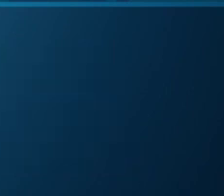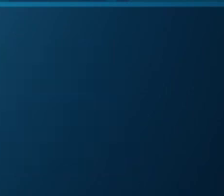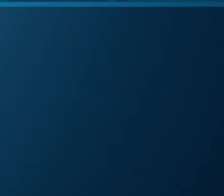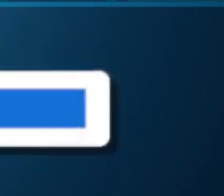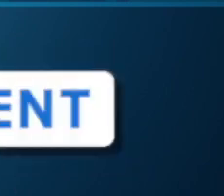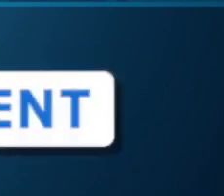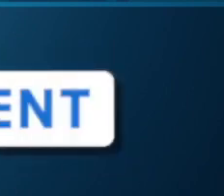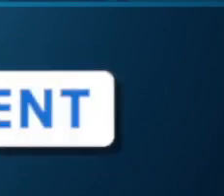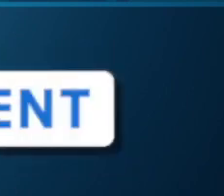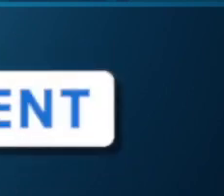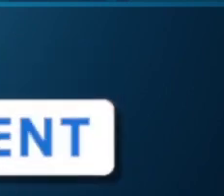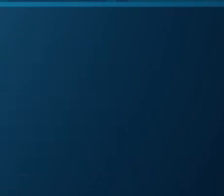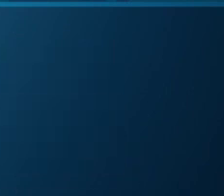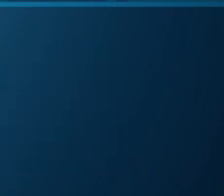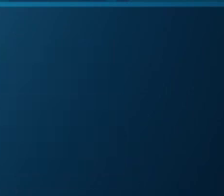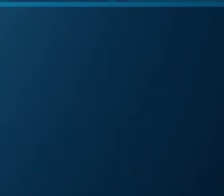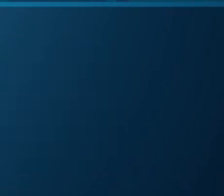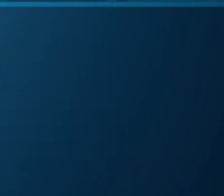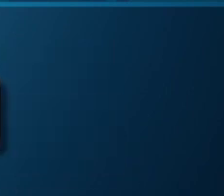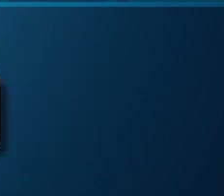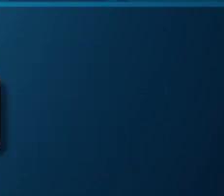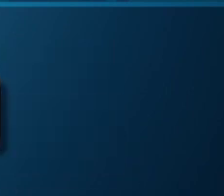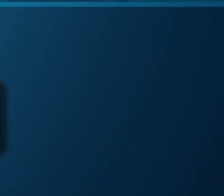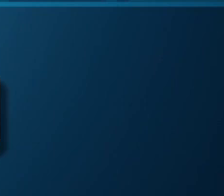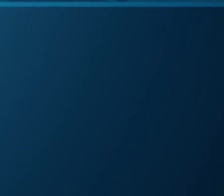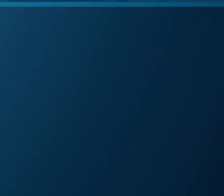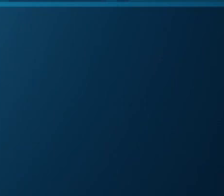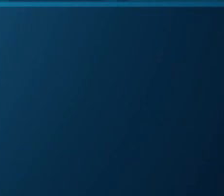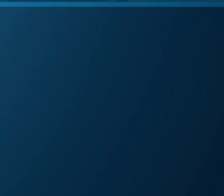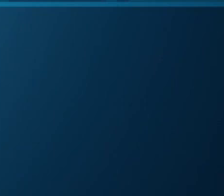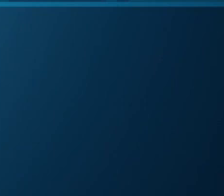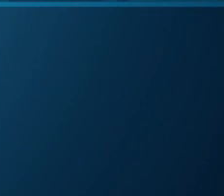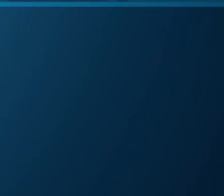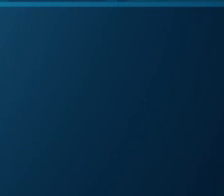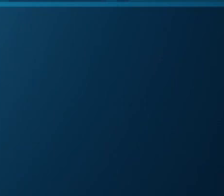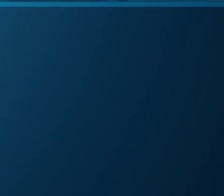notificação, fo comentário, no fahetutan, va media social Siraseluk.